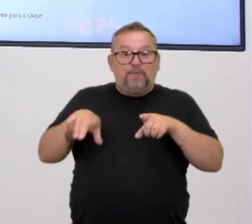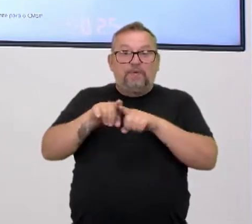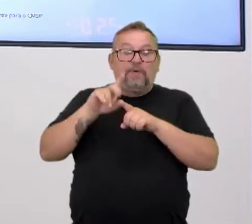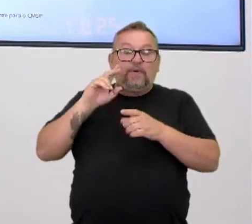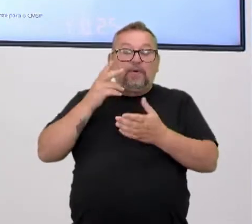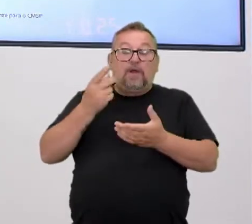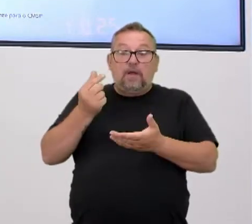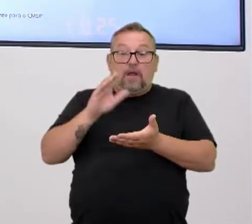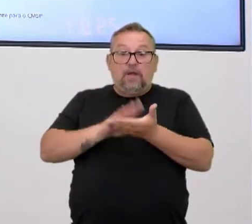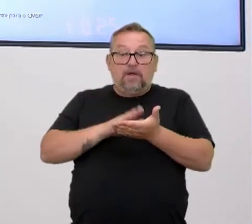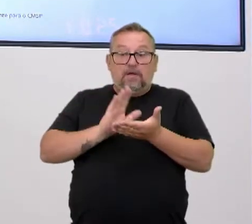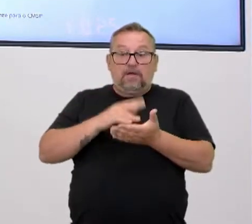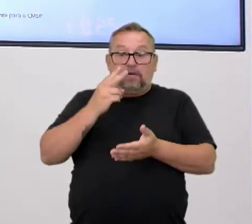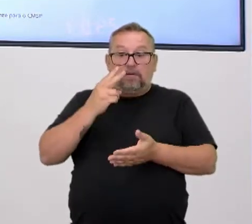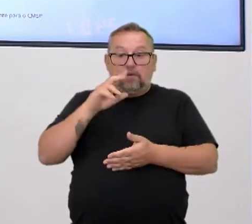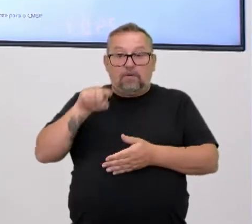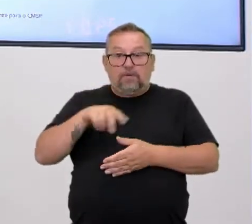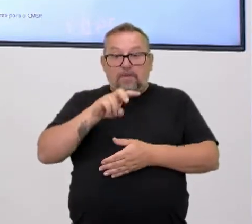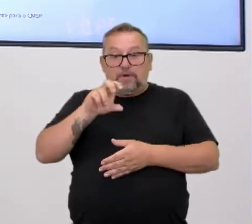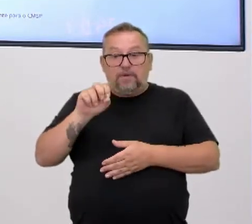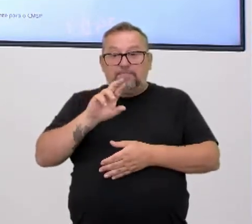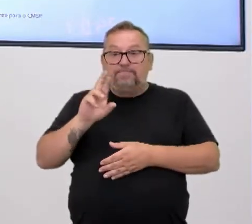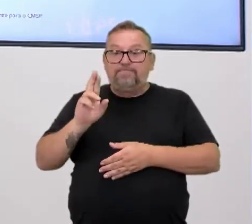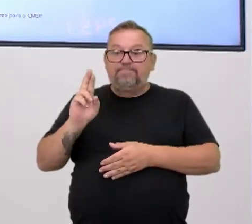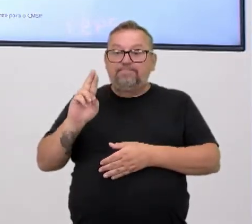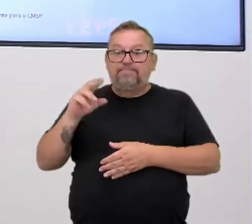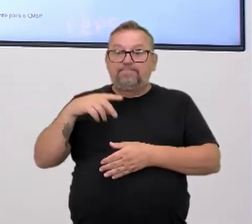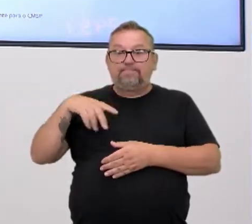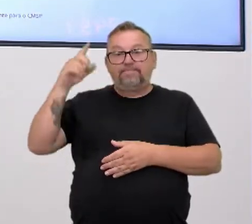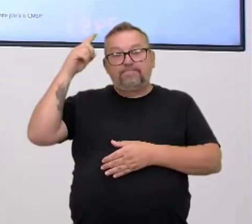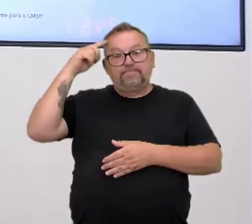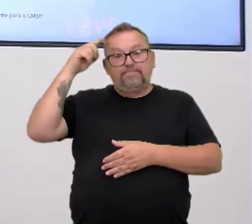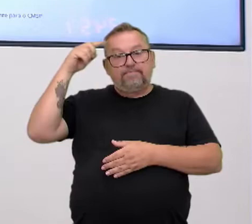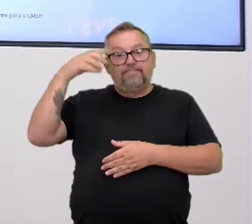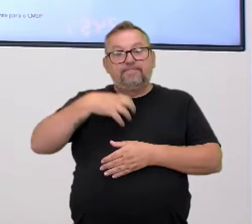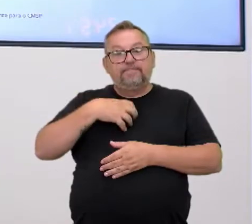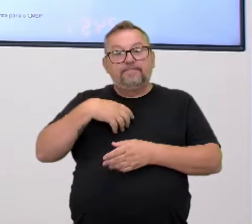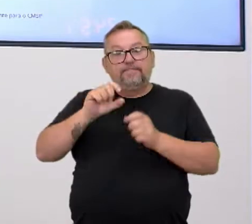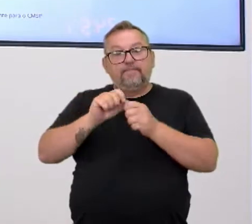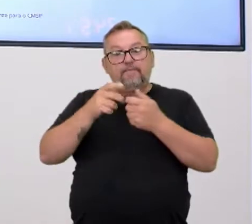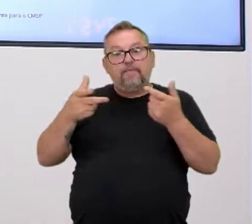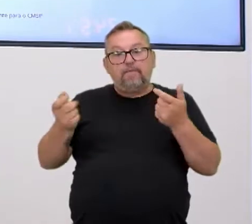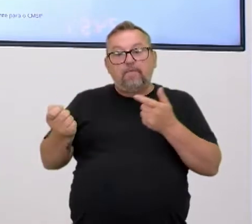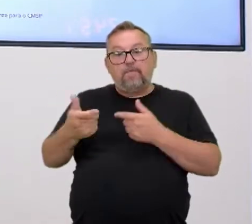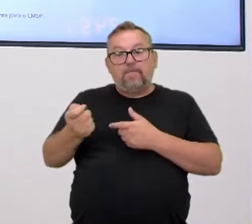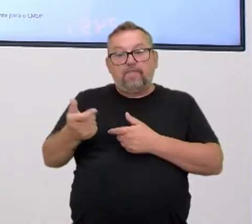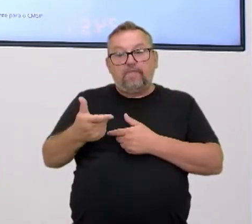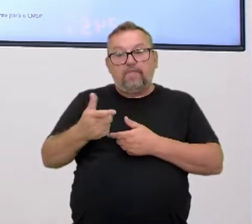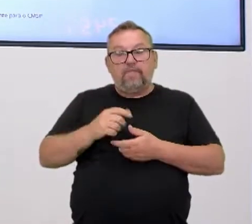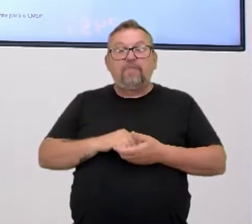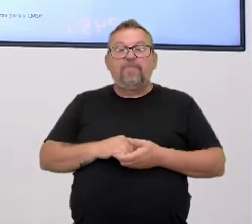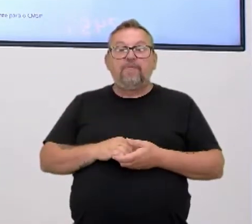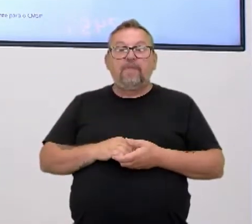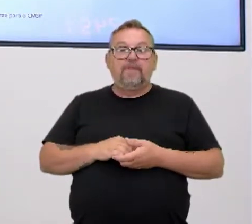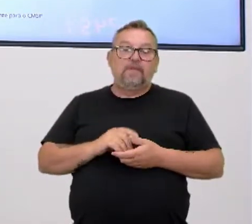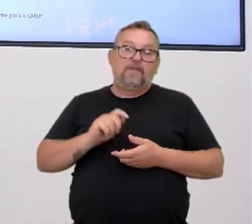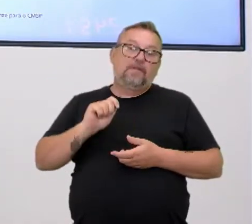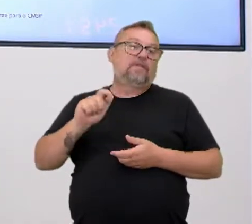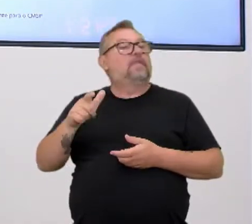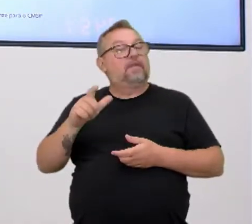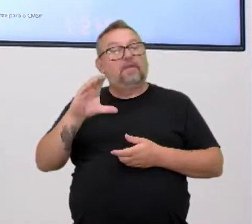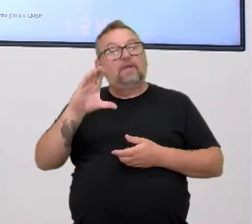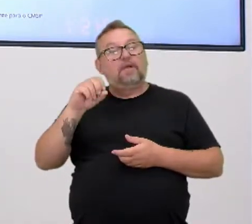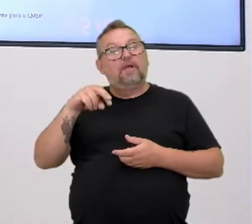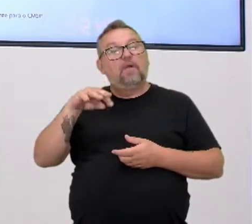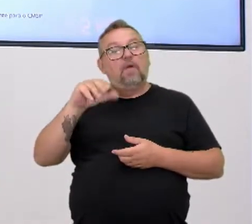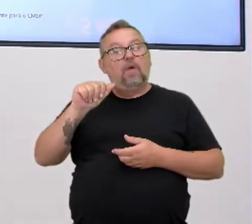2.500. Então, a gente pensou aí que tipo de produto a gente iria comprar. Se a gente pagava aí umas contas que